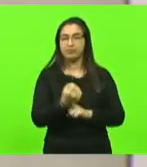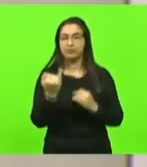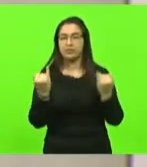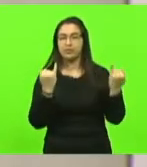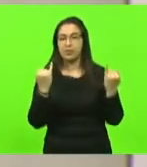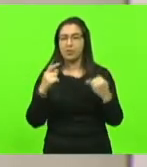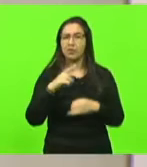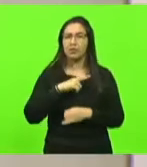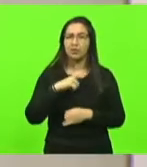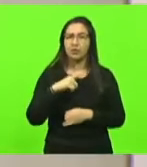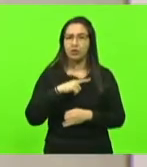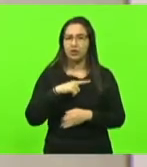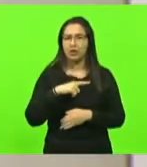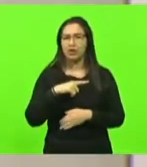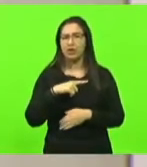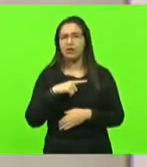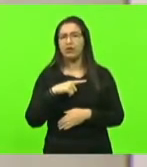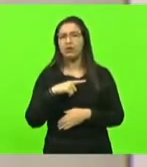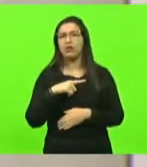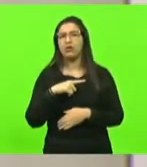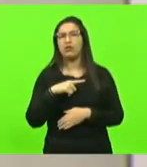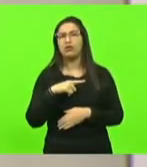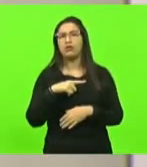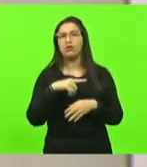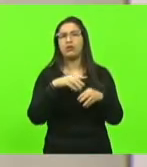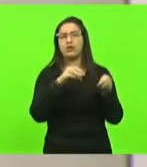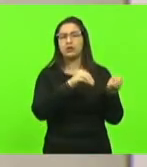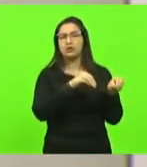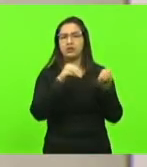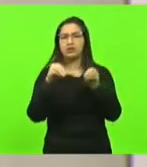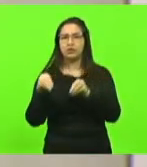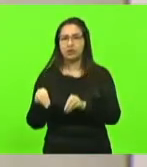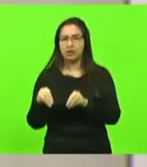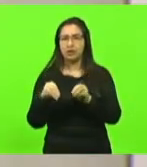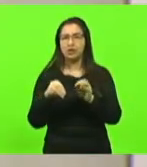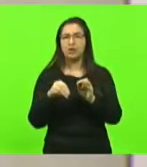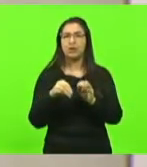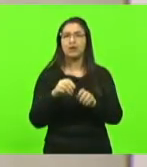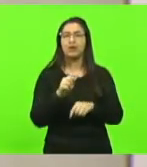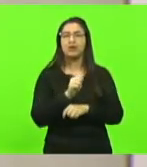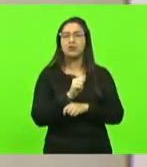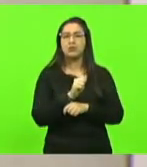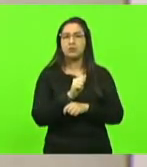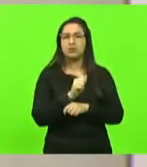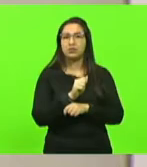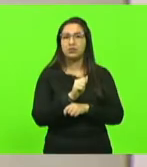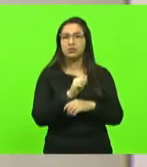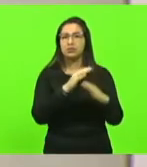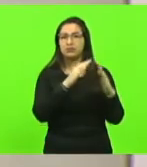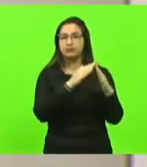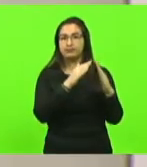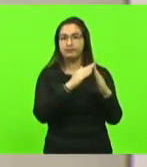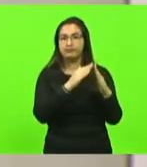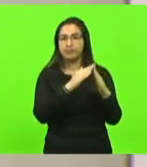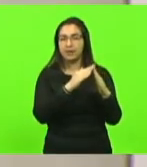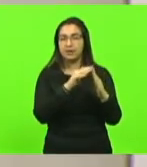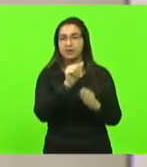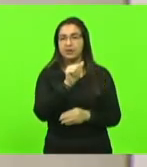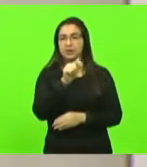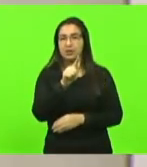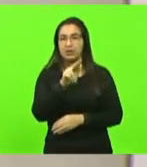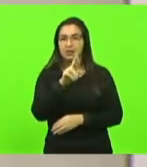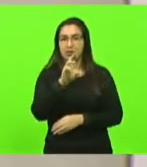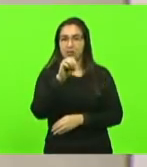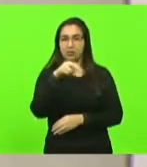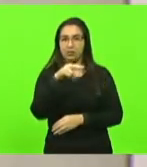existência de movimento para desapropriação da Associação dos Moradores da Agronômica. Em discussão, não havendo quem queira discutir,